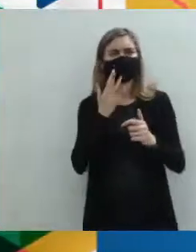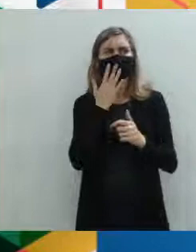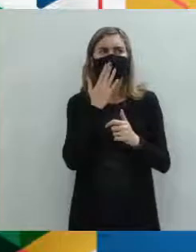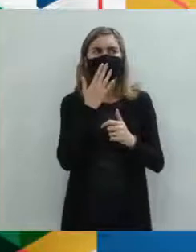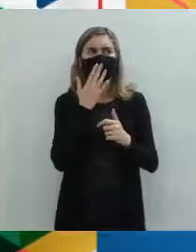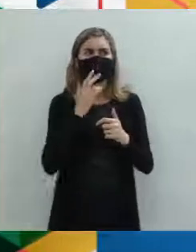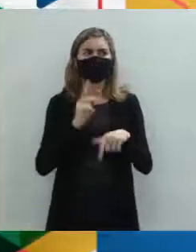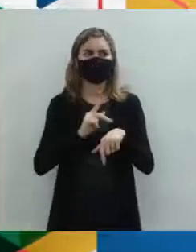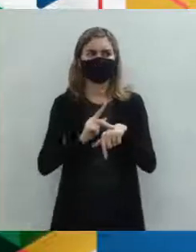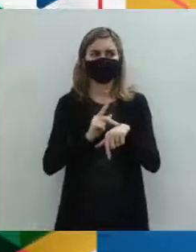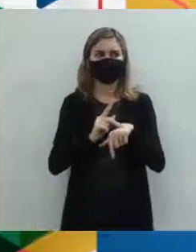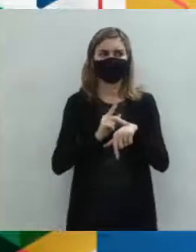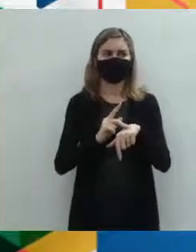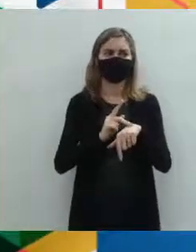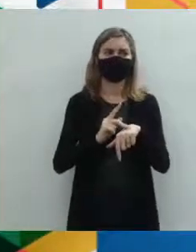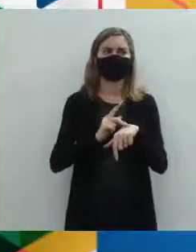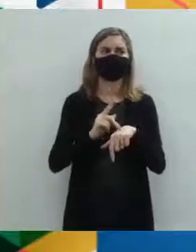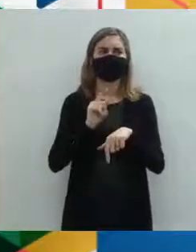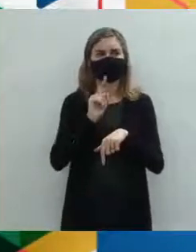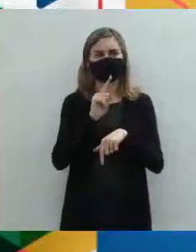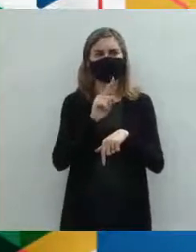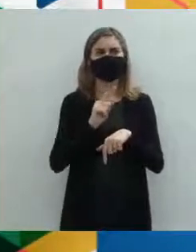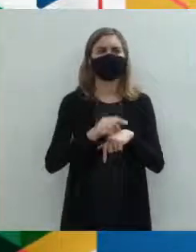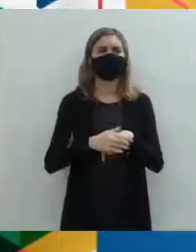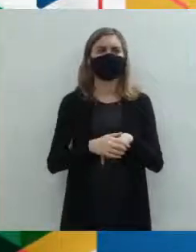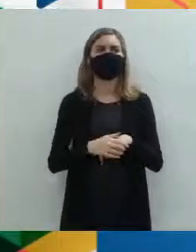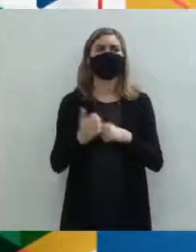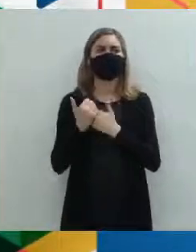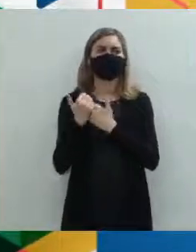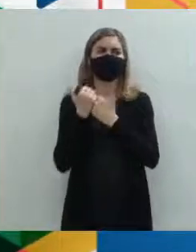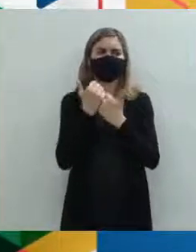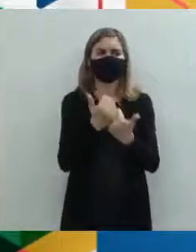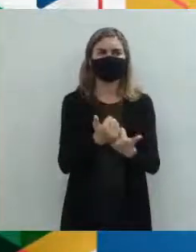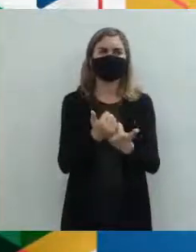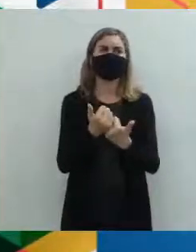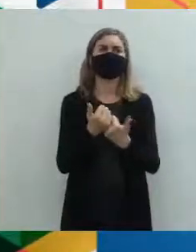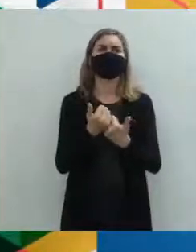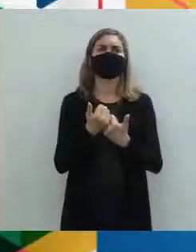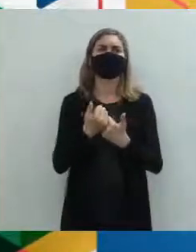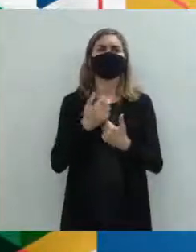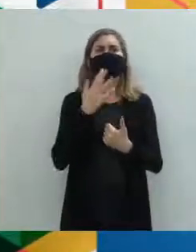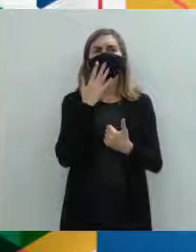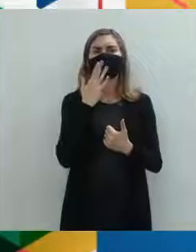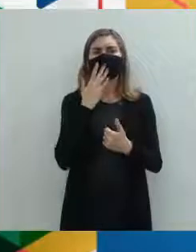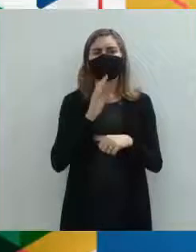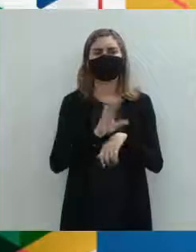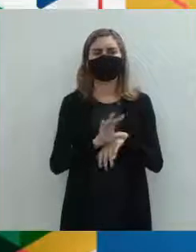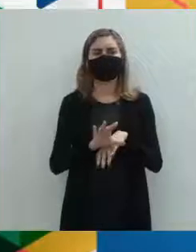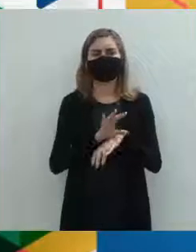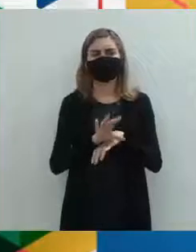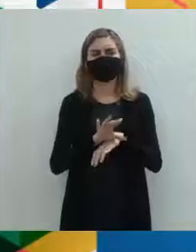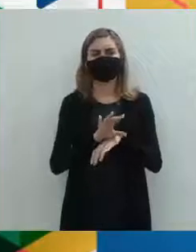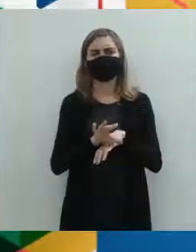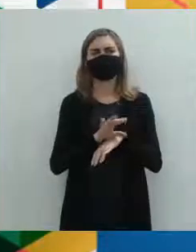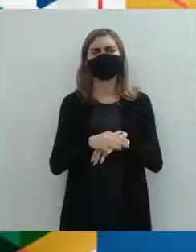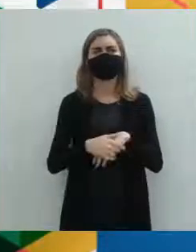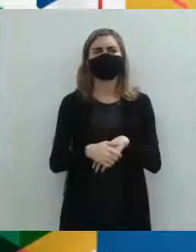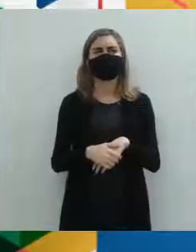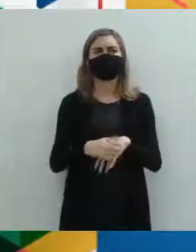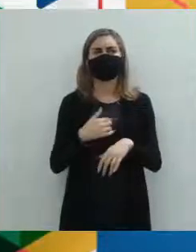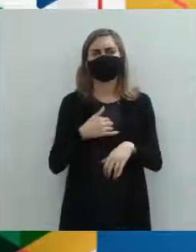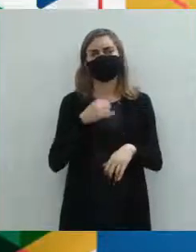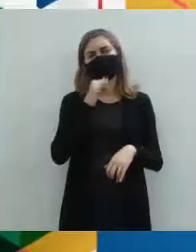preta, ela tá aí sendo representada, a cor branca e a cor cinza. E eu vou